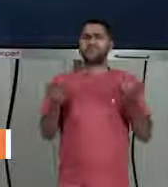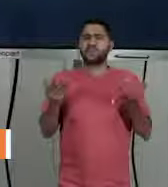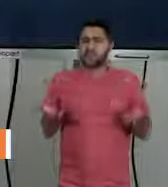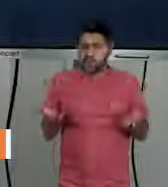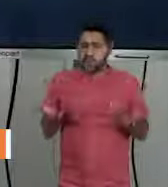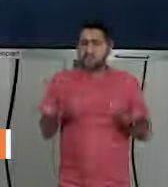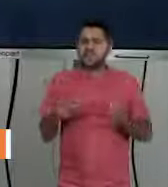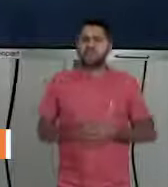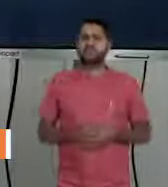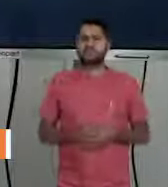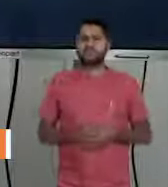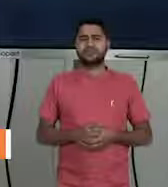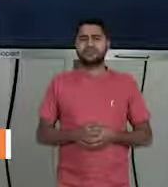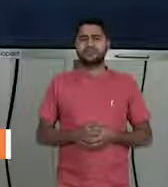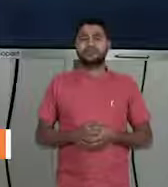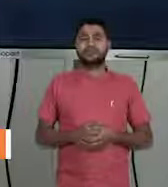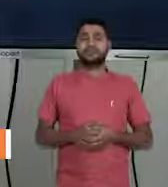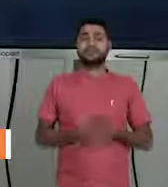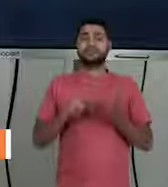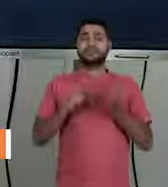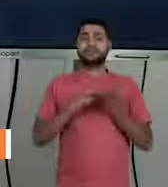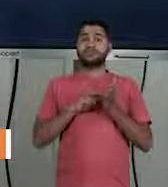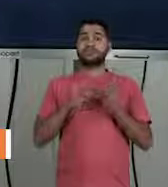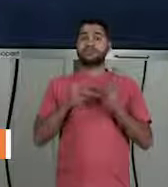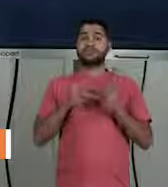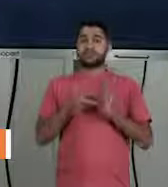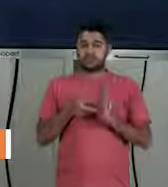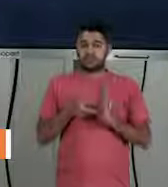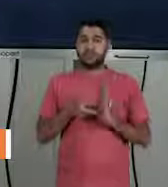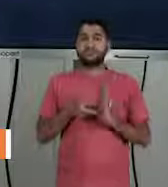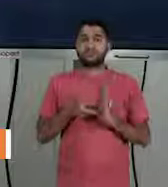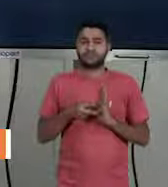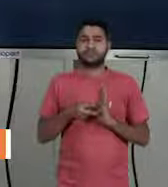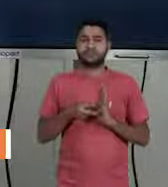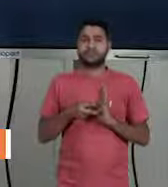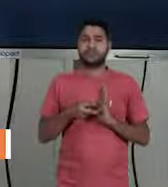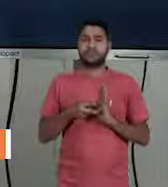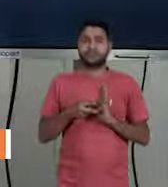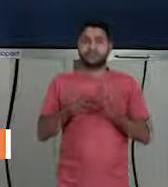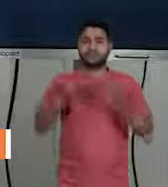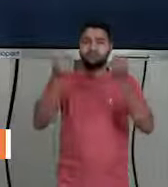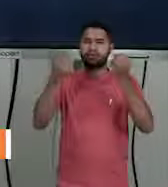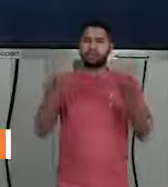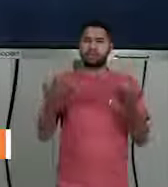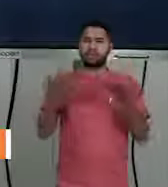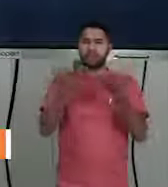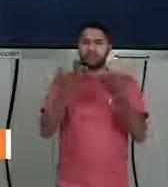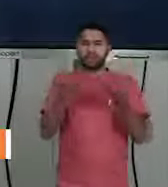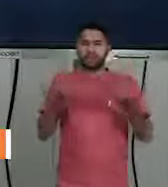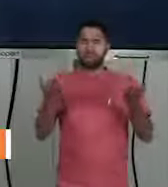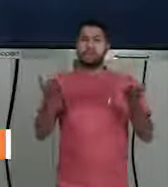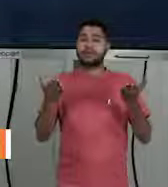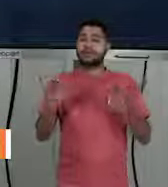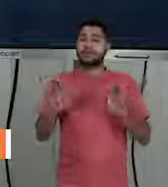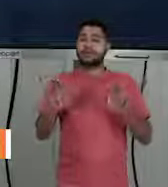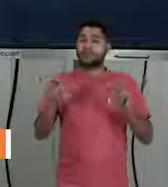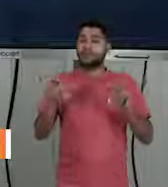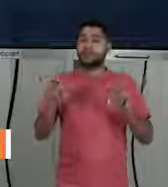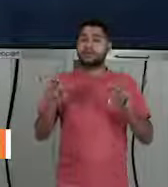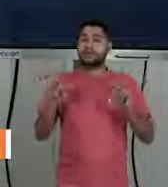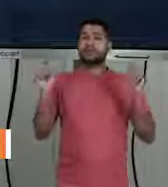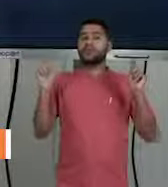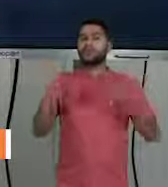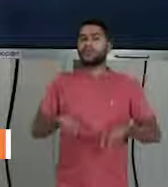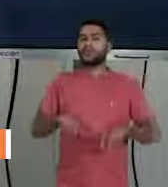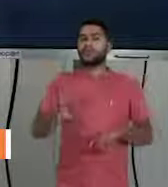essa corrente alternada? Significa que o que eu falei para vocês, que tem uma diferença de potencial